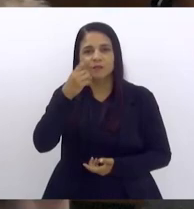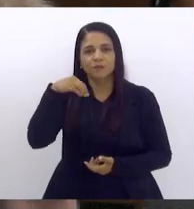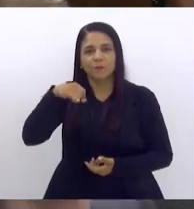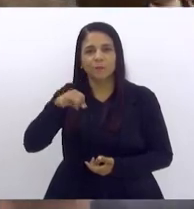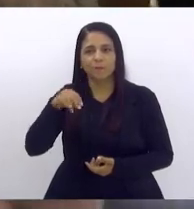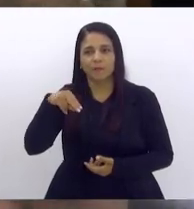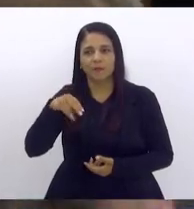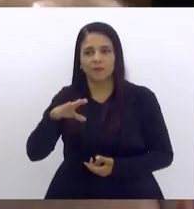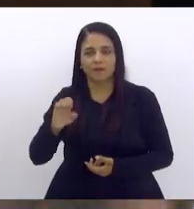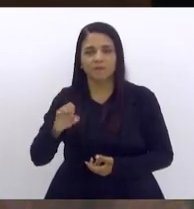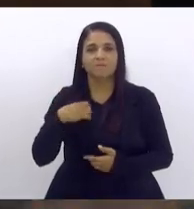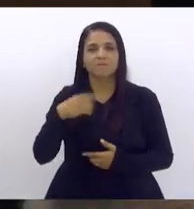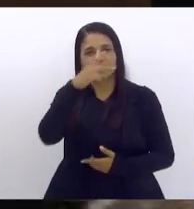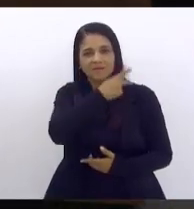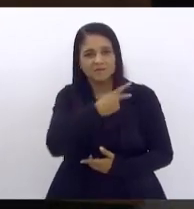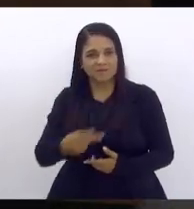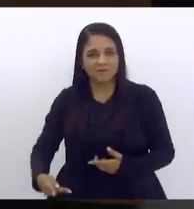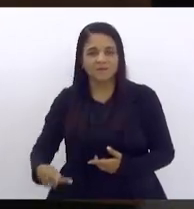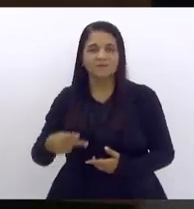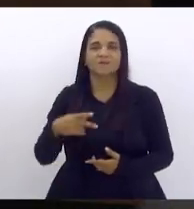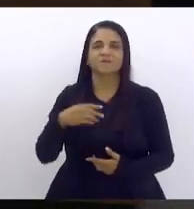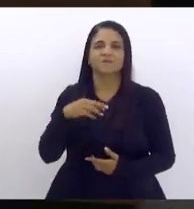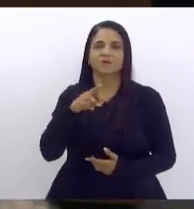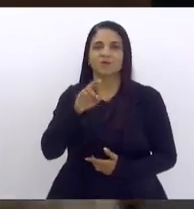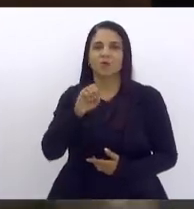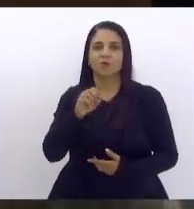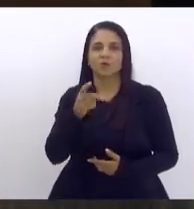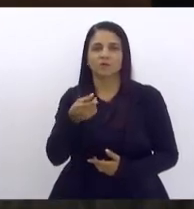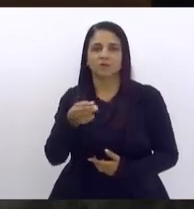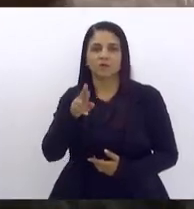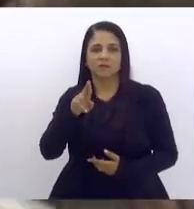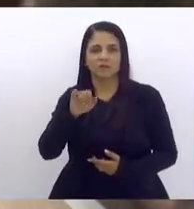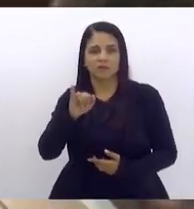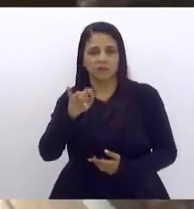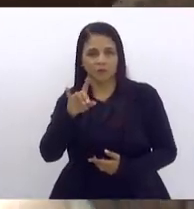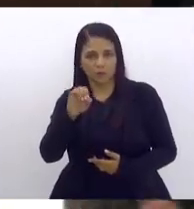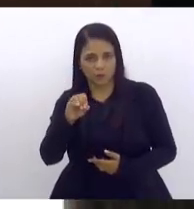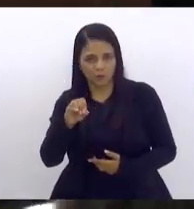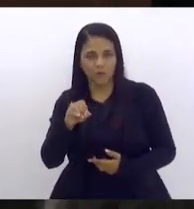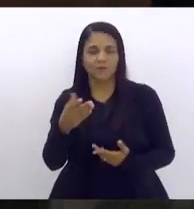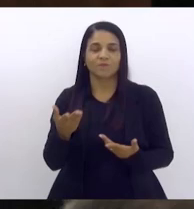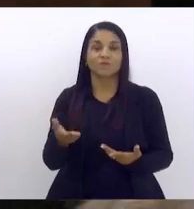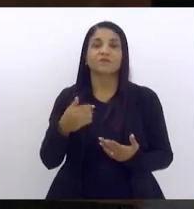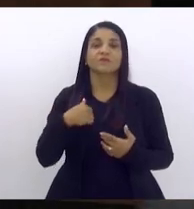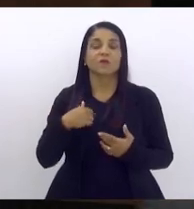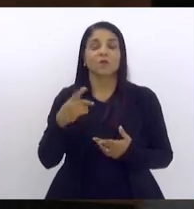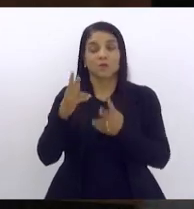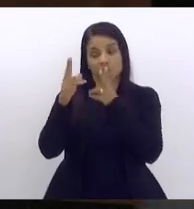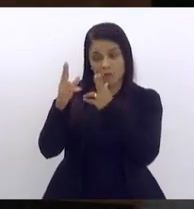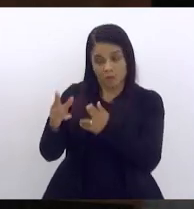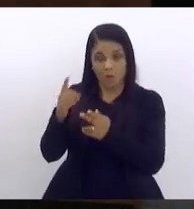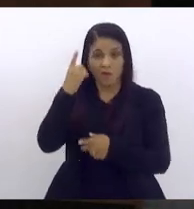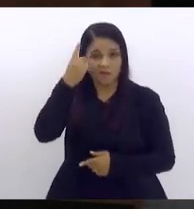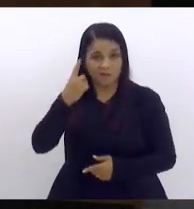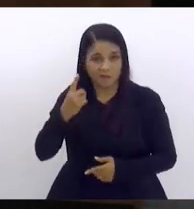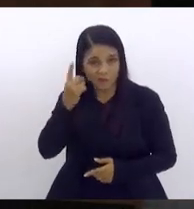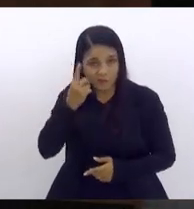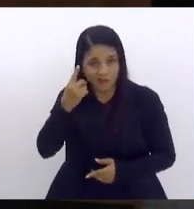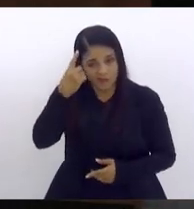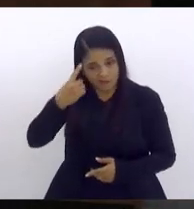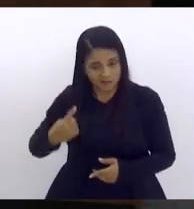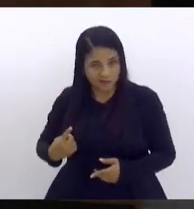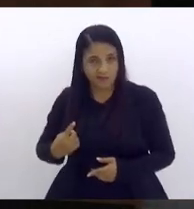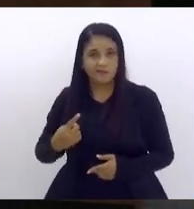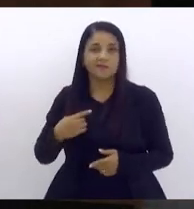Presidente Democrático Bacelar, também, como a deputada Dani Monteiro, venho aqui declarar